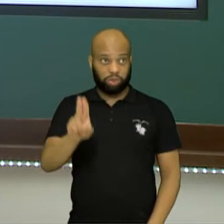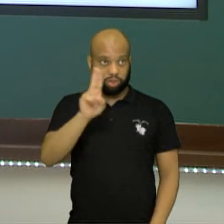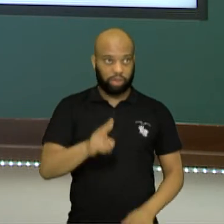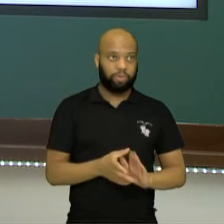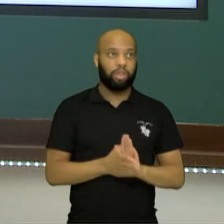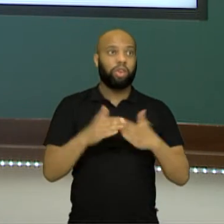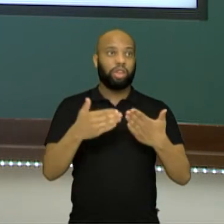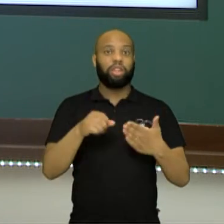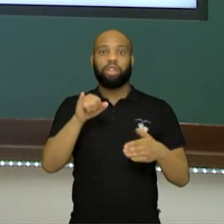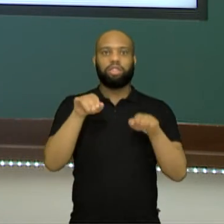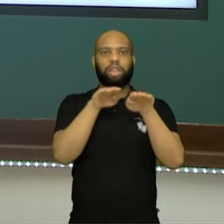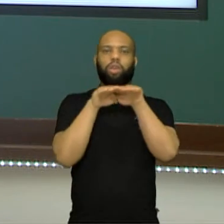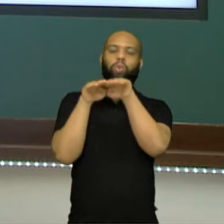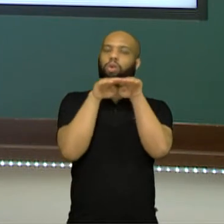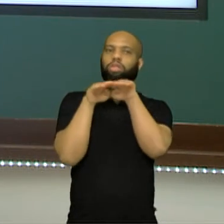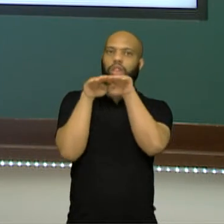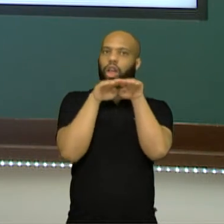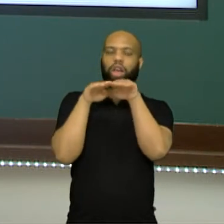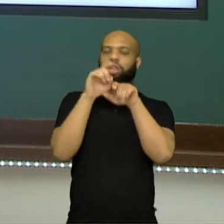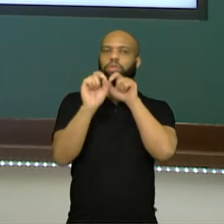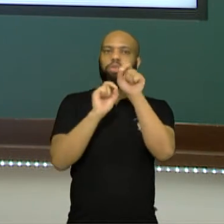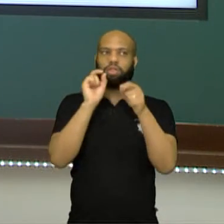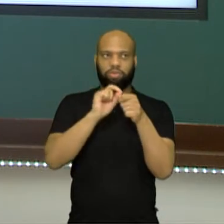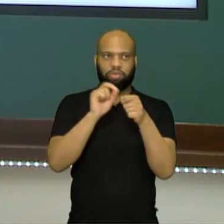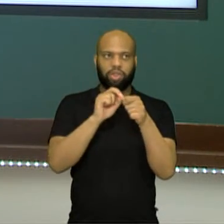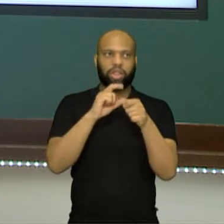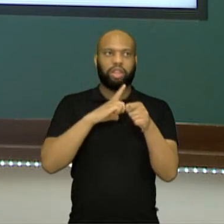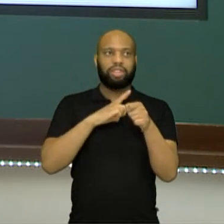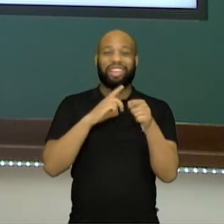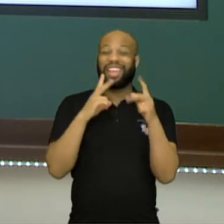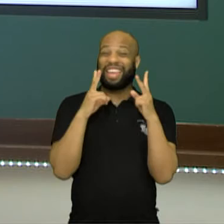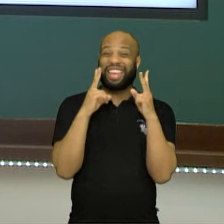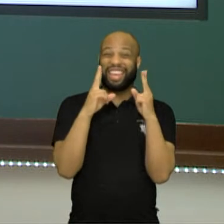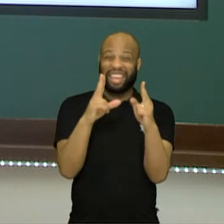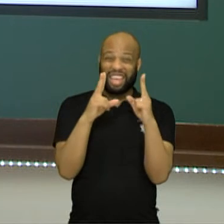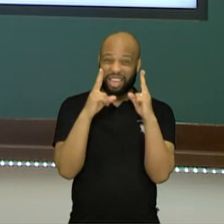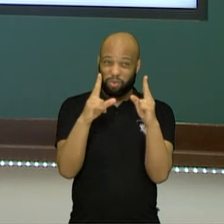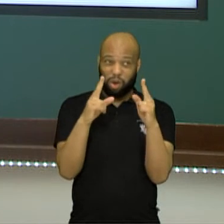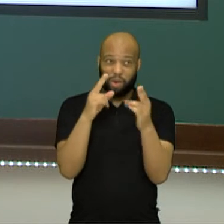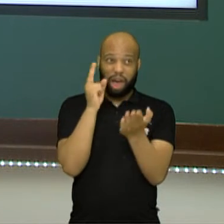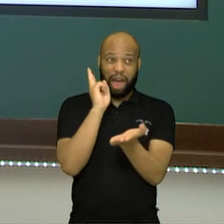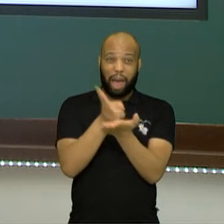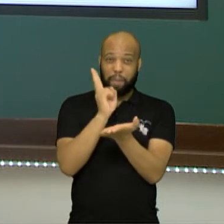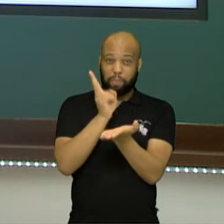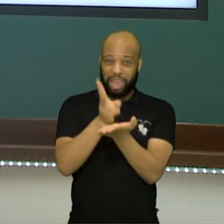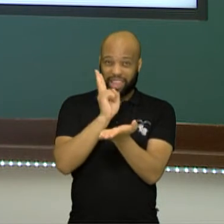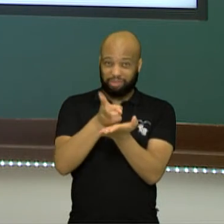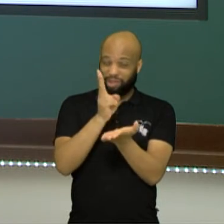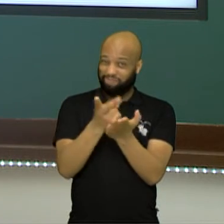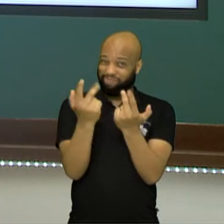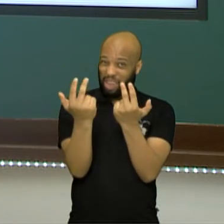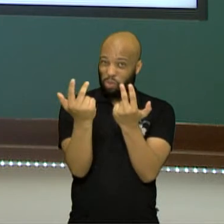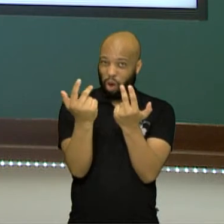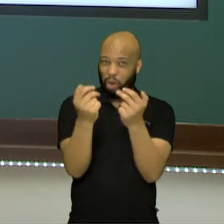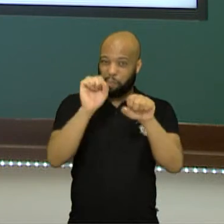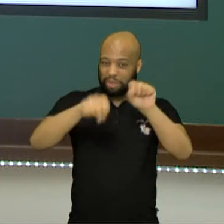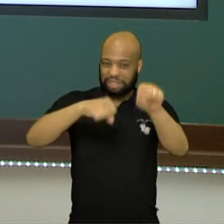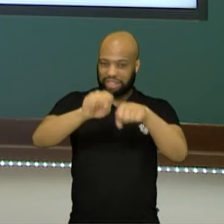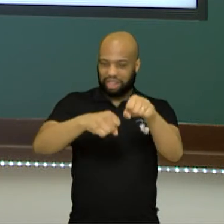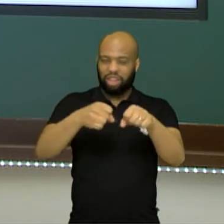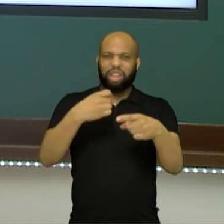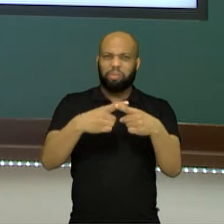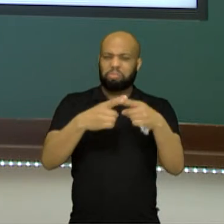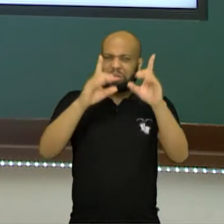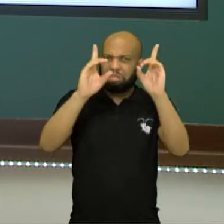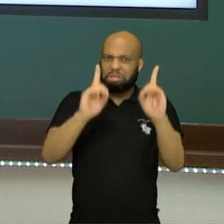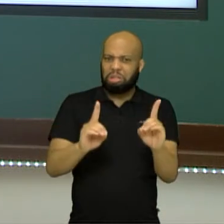Na igualdade, na primeira imagem, foi colocada uma bicicleta igual para todos. Reparou que aí a ideia não é o direito